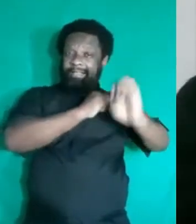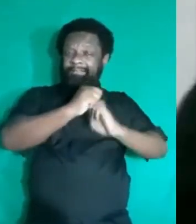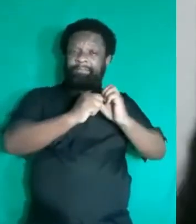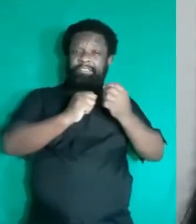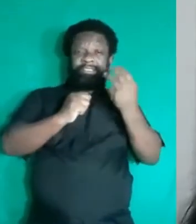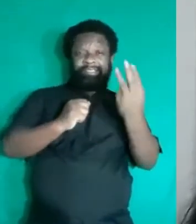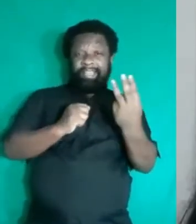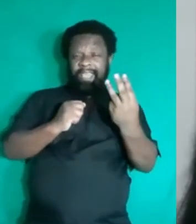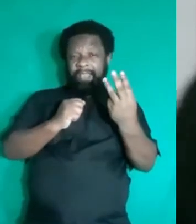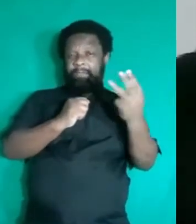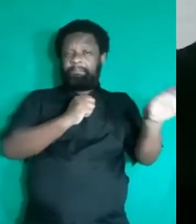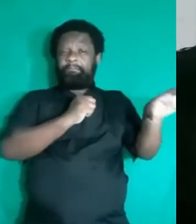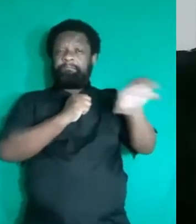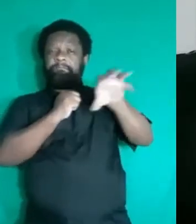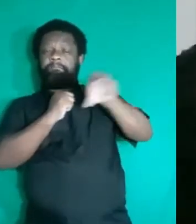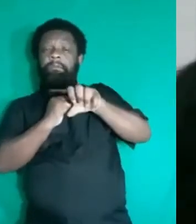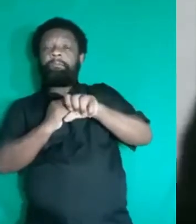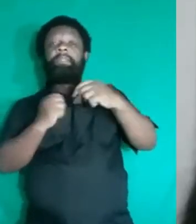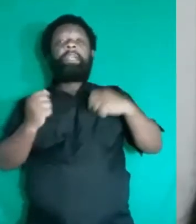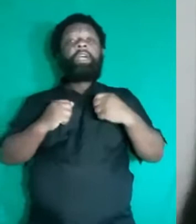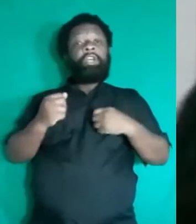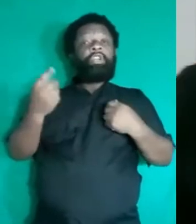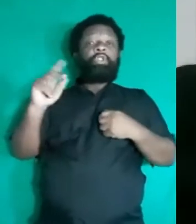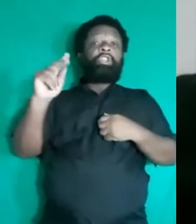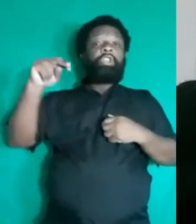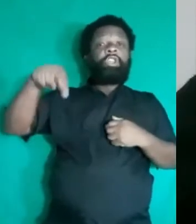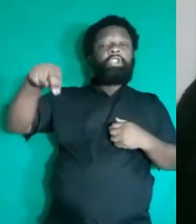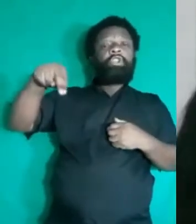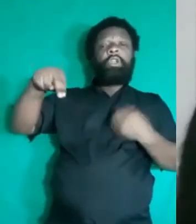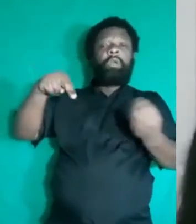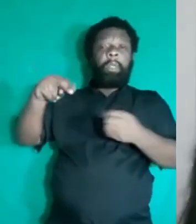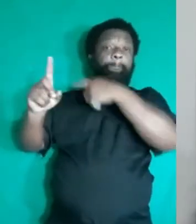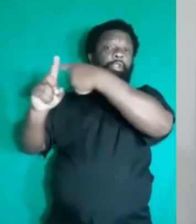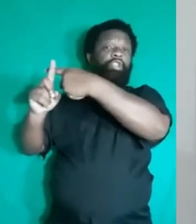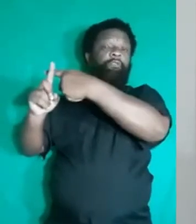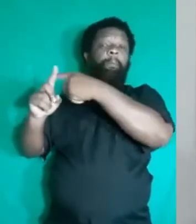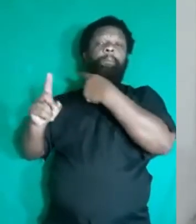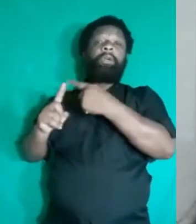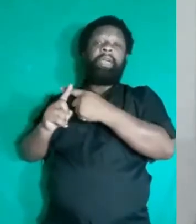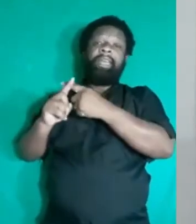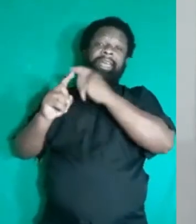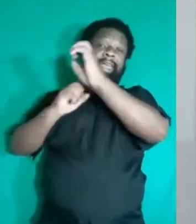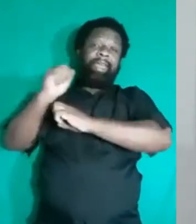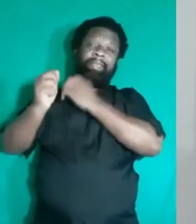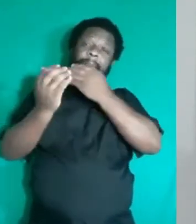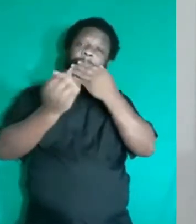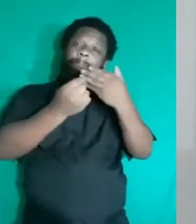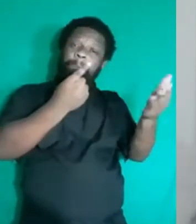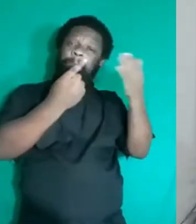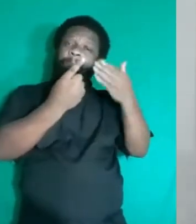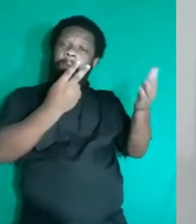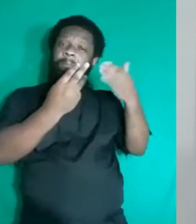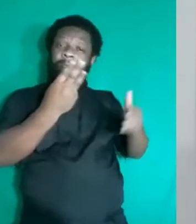do nitrogênio. Tudo bem? Então, 3 átomos de oxigênio puxando elétrons do nitrogênio e deixando o nitrogênio